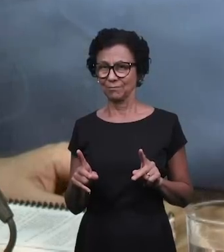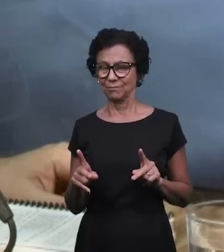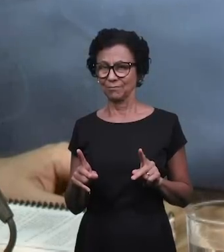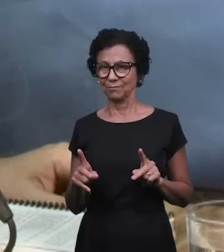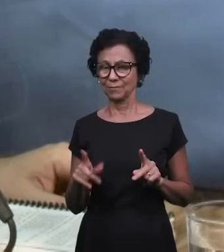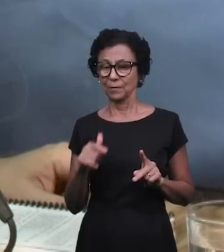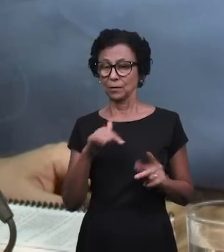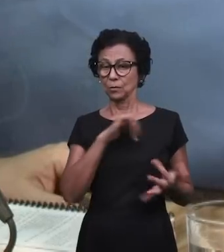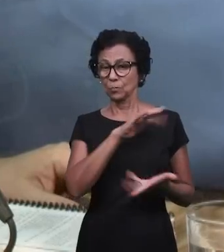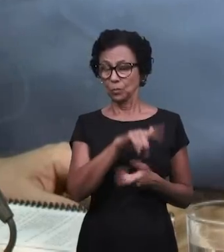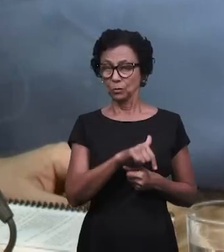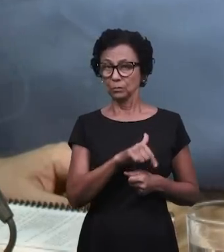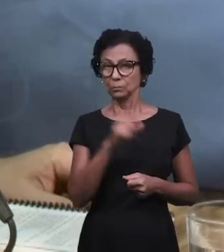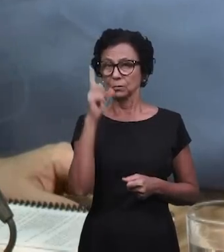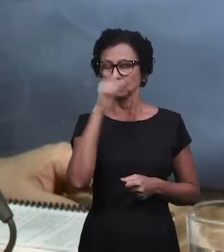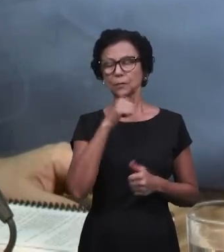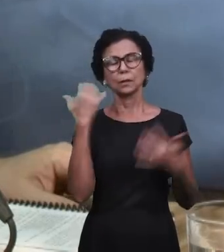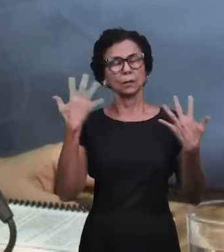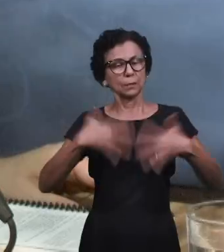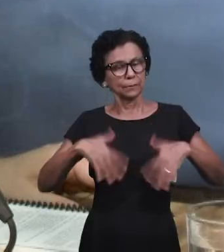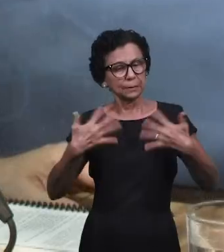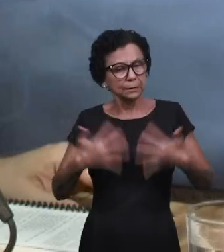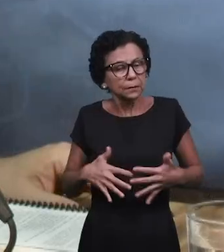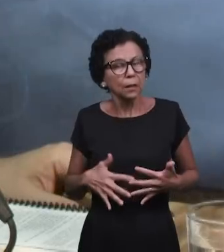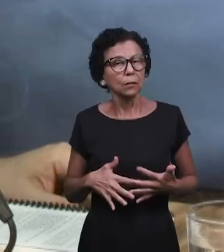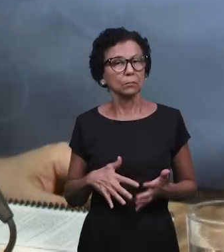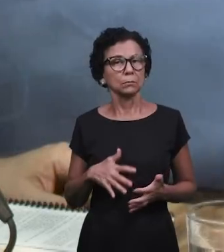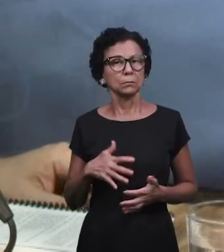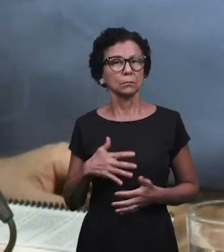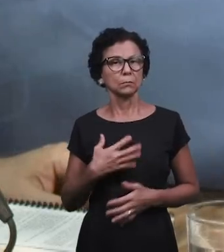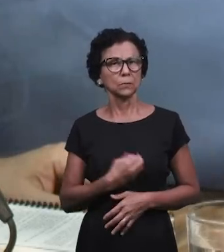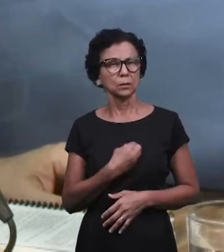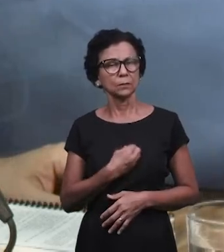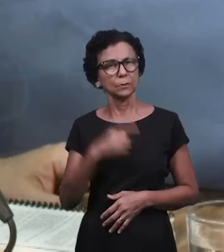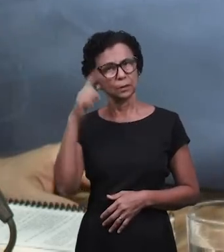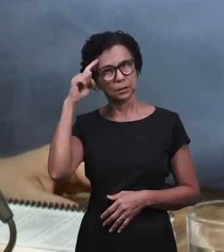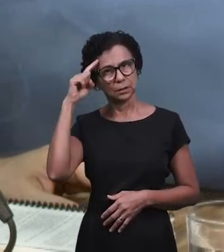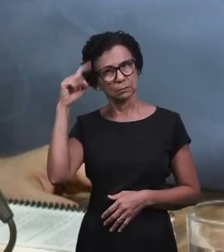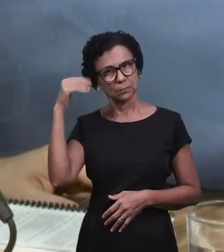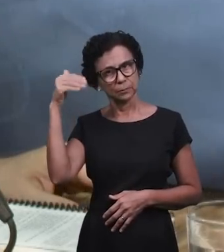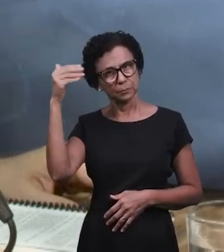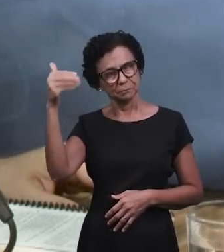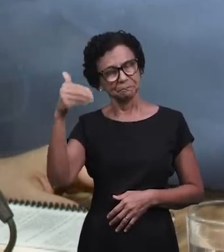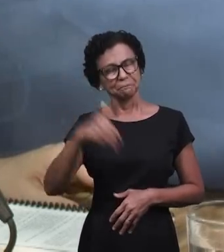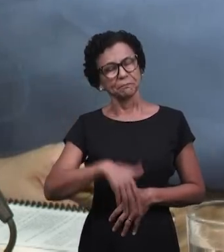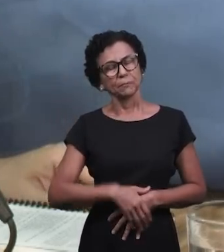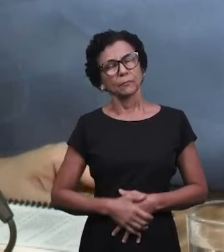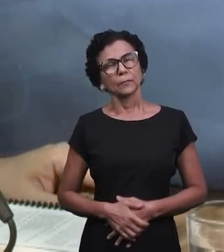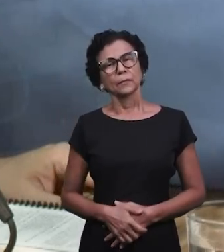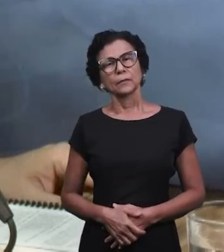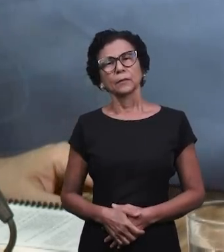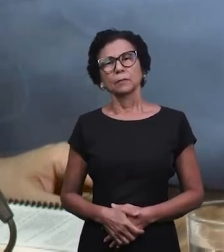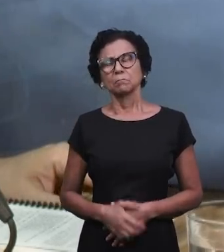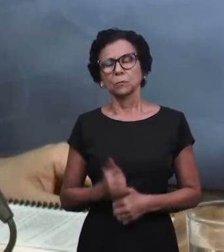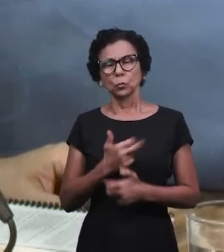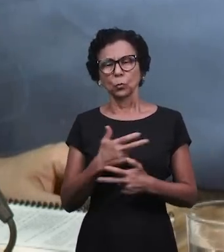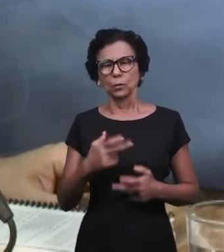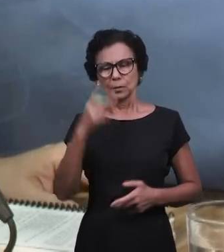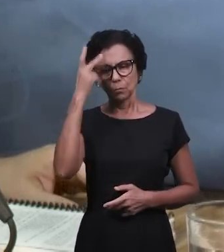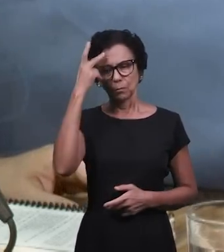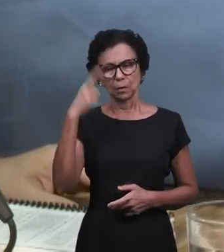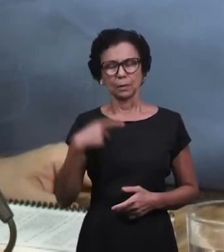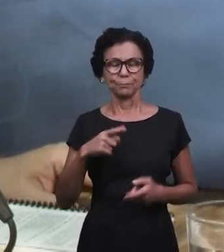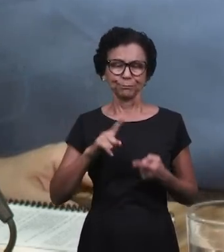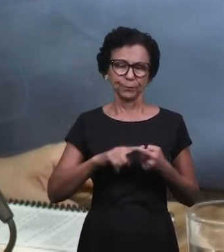tereis aflições. Então, a nossa vida cotidiana, aquilo que diz respeito àquilo que é humano,